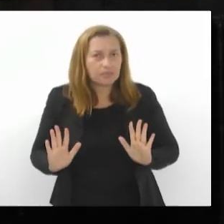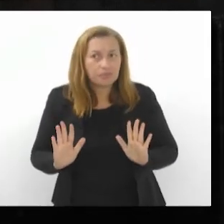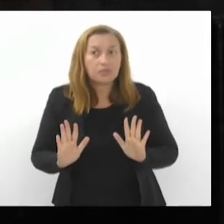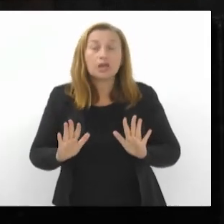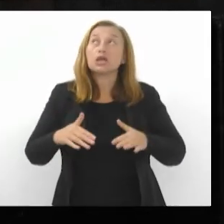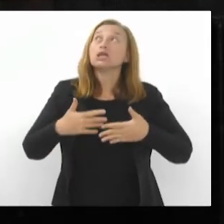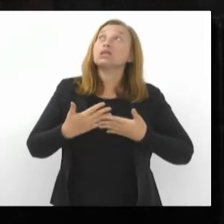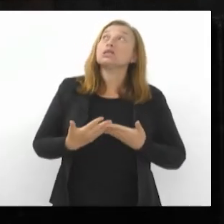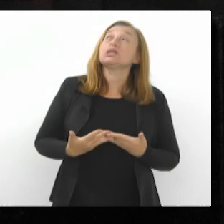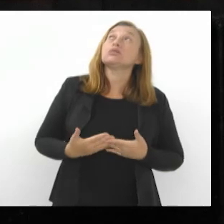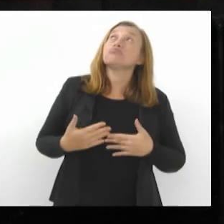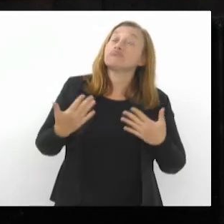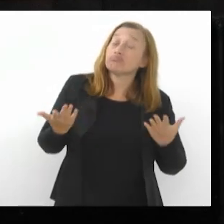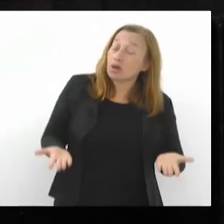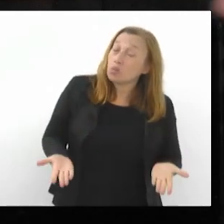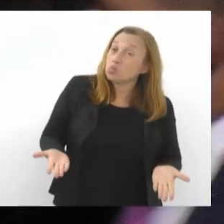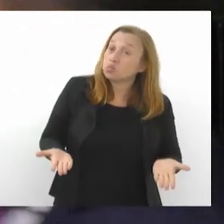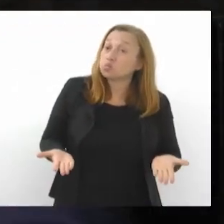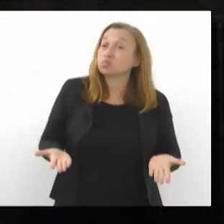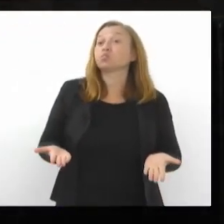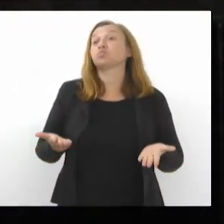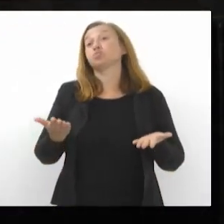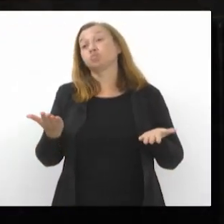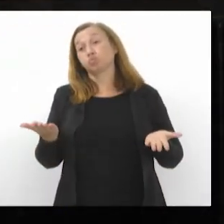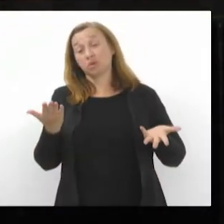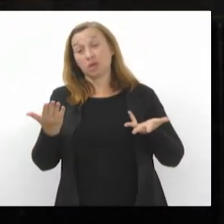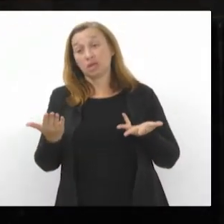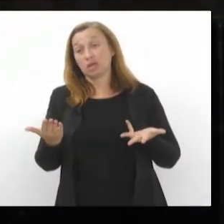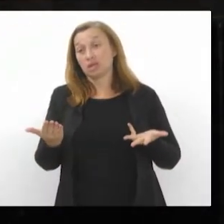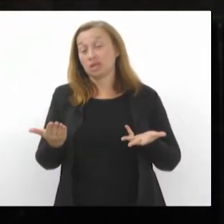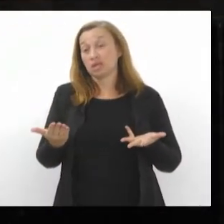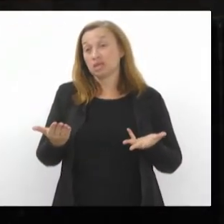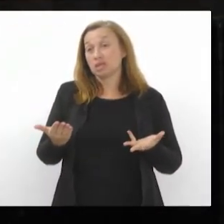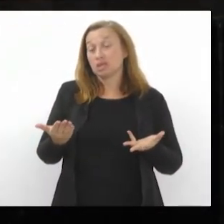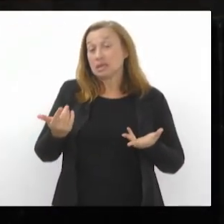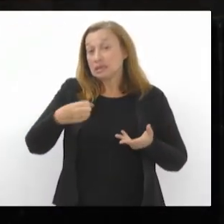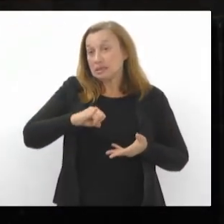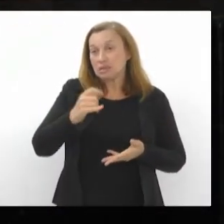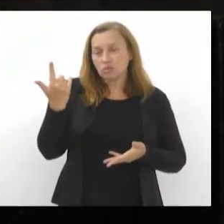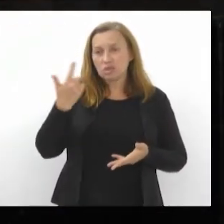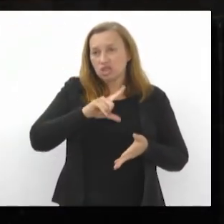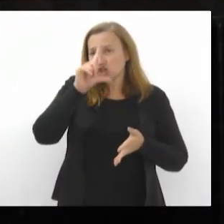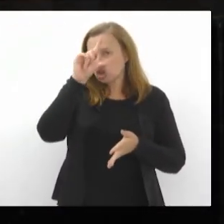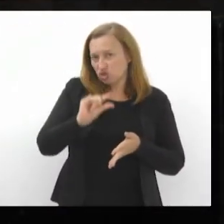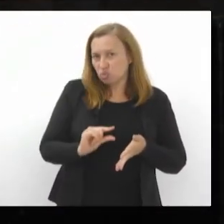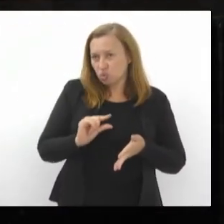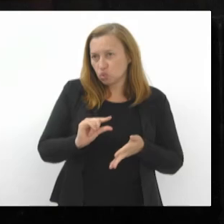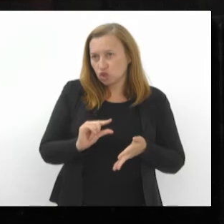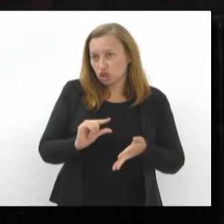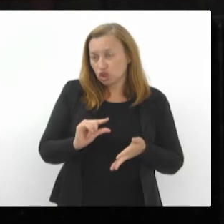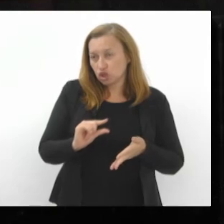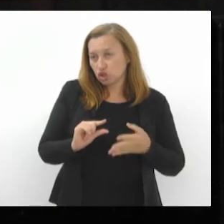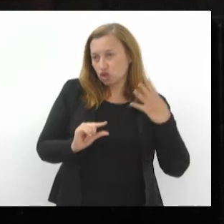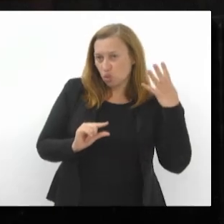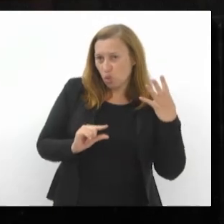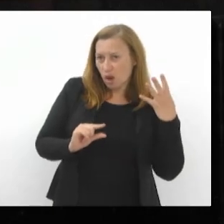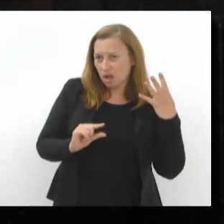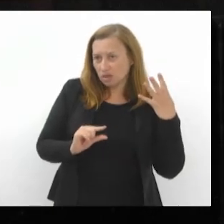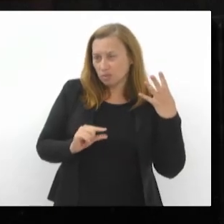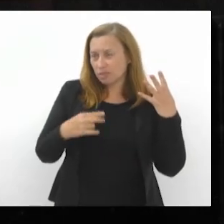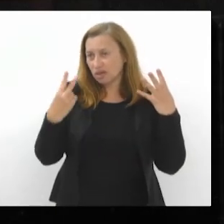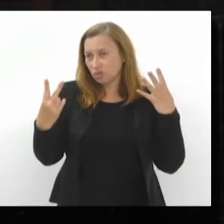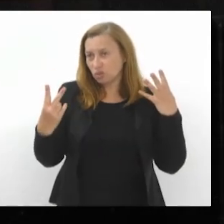aí, evidentemente, vai cair, se conseguir diminuir de 4 para 2